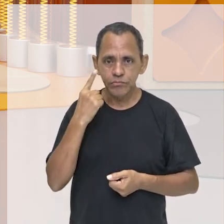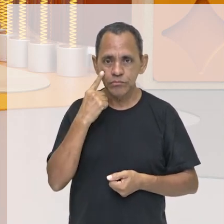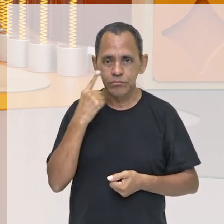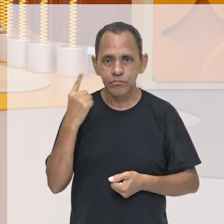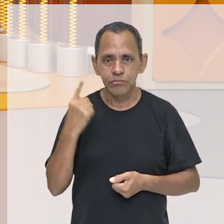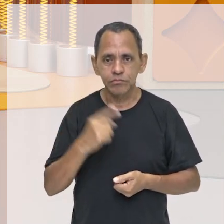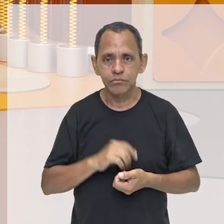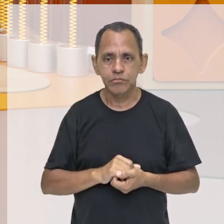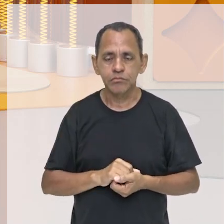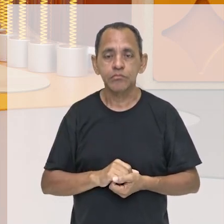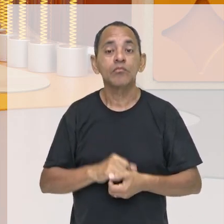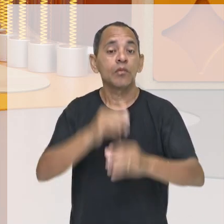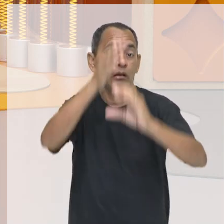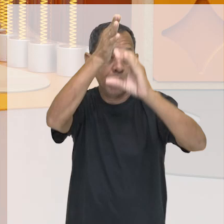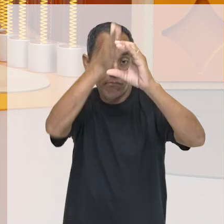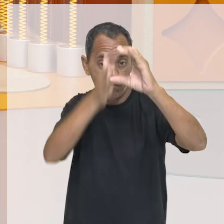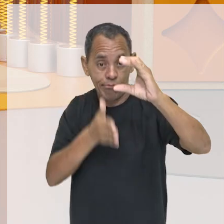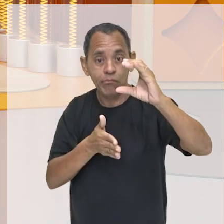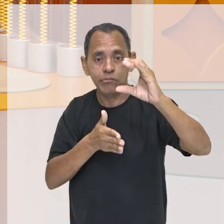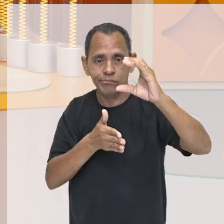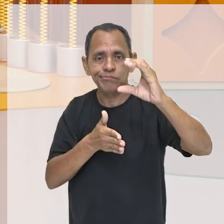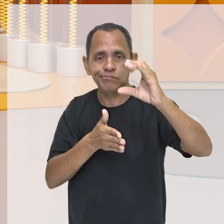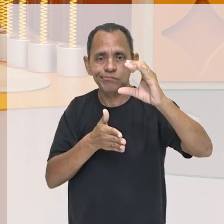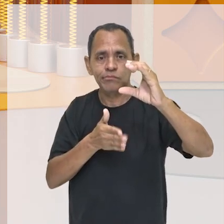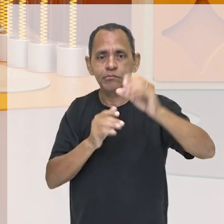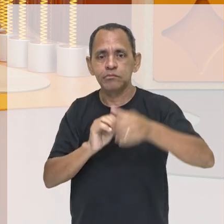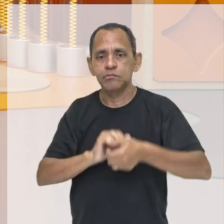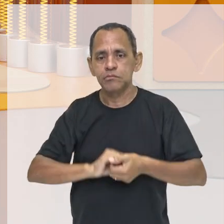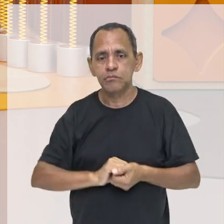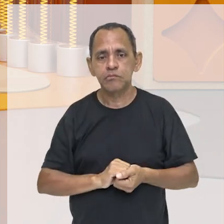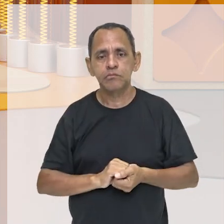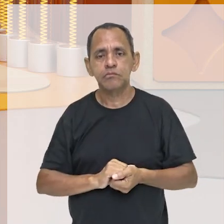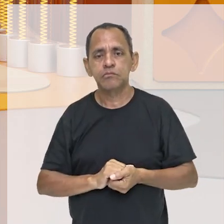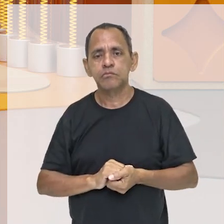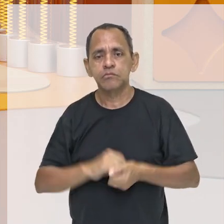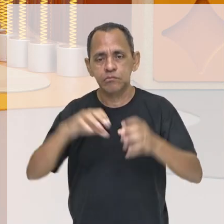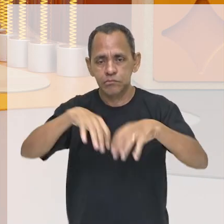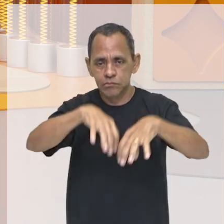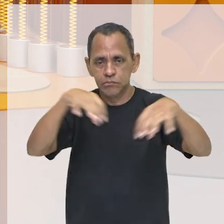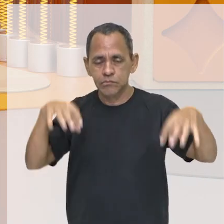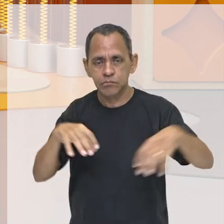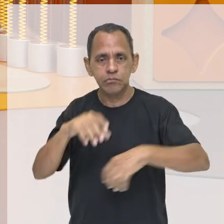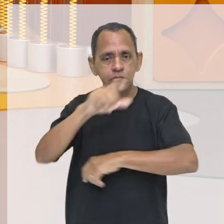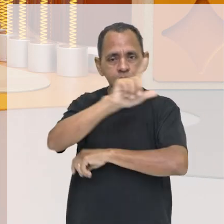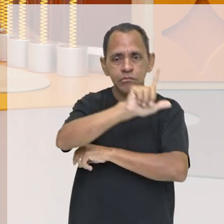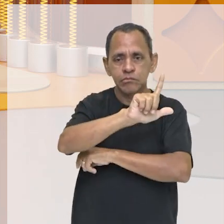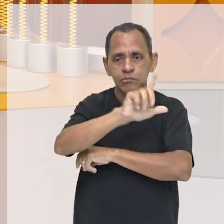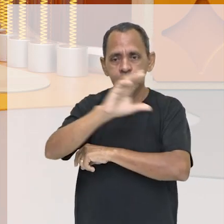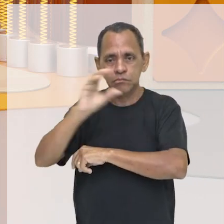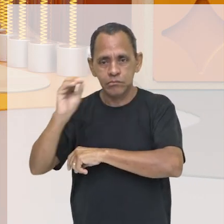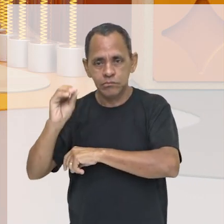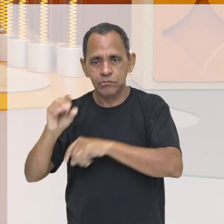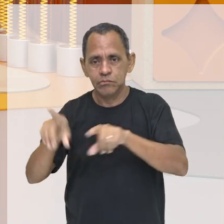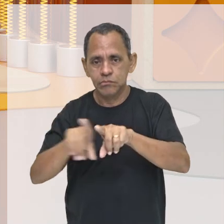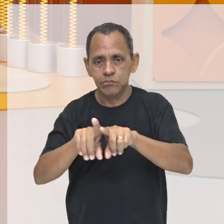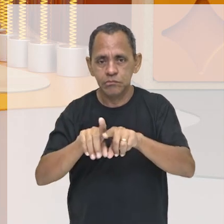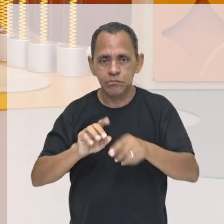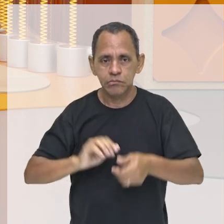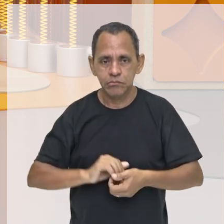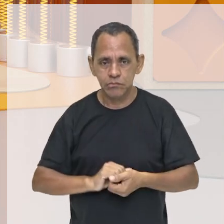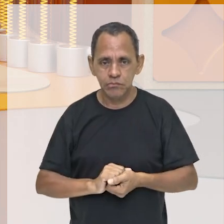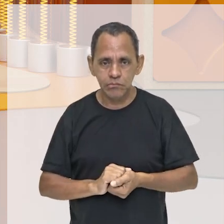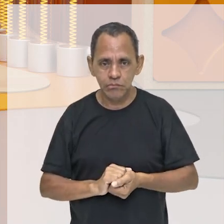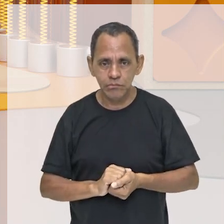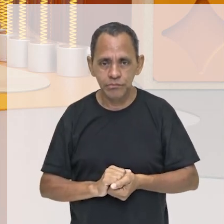o meridiano de Greenwich, que é esse traçado vertical que divide o mundo em leste e oeste. E aí nós temos aqui